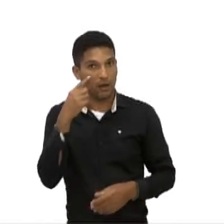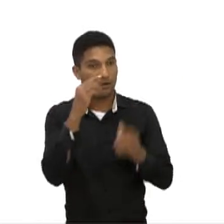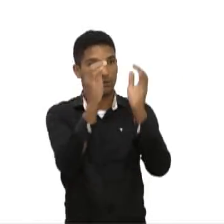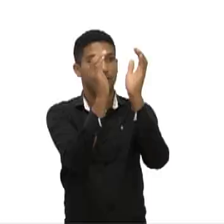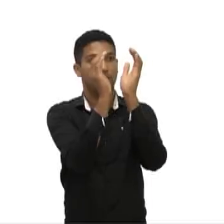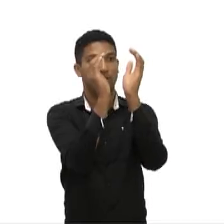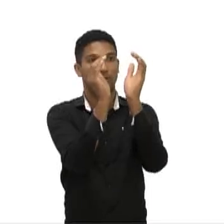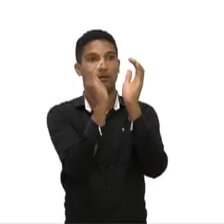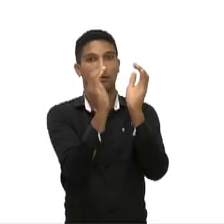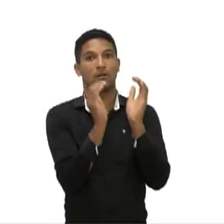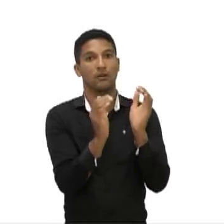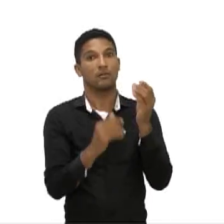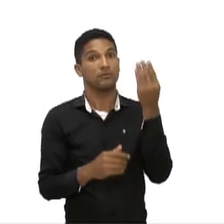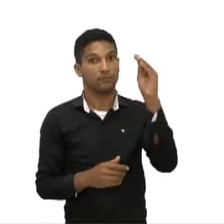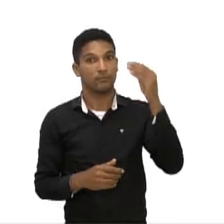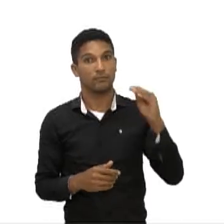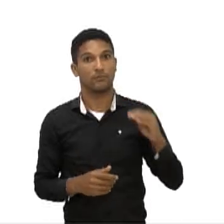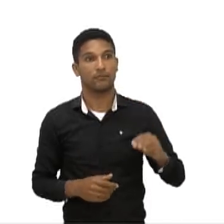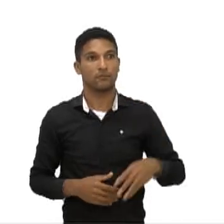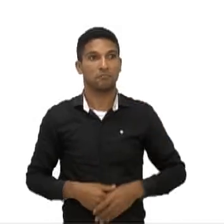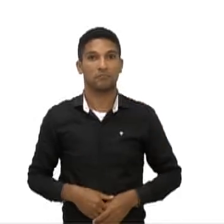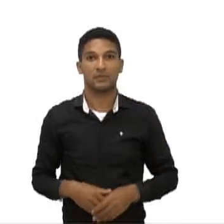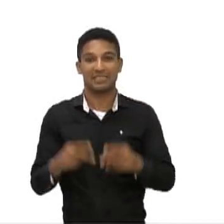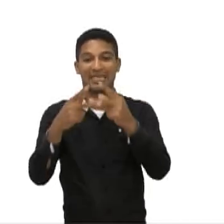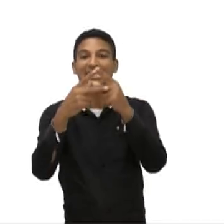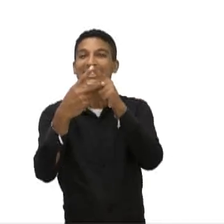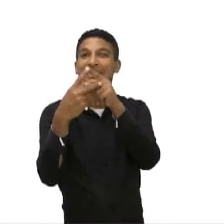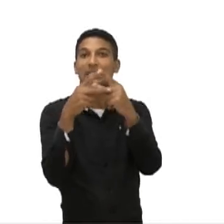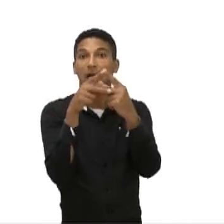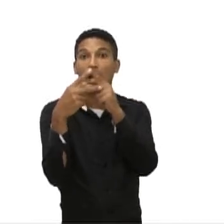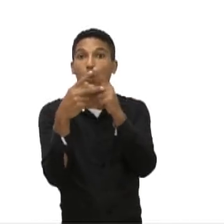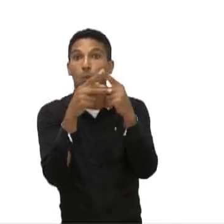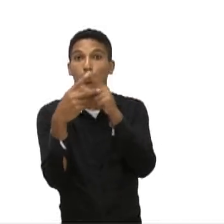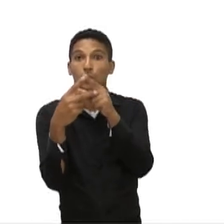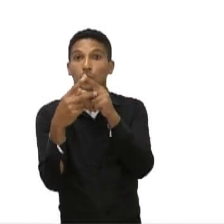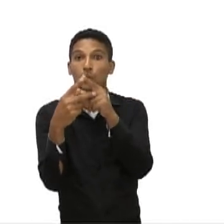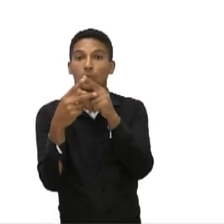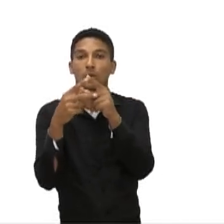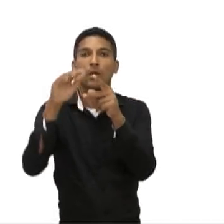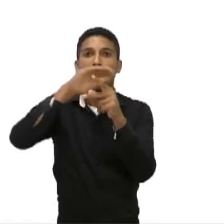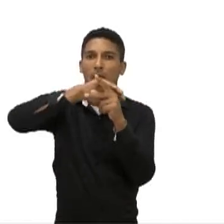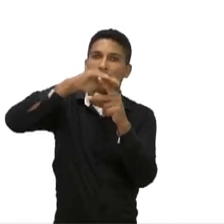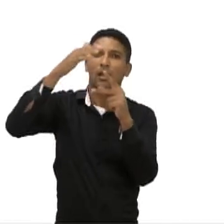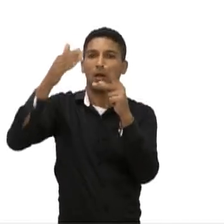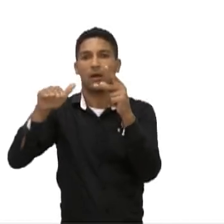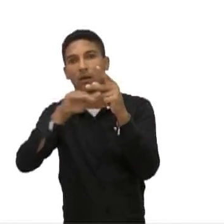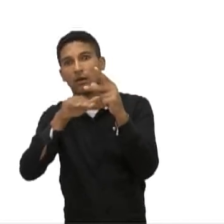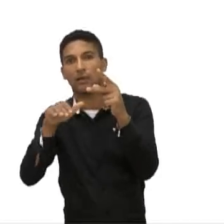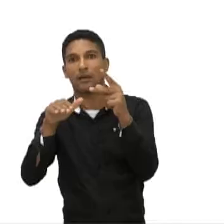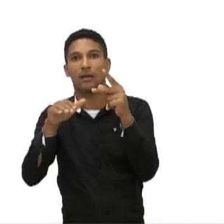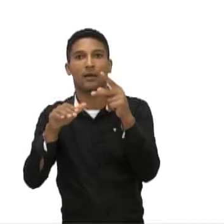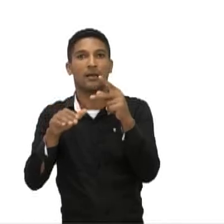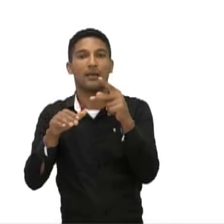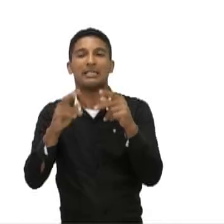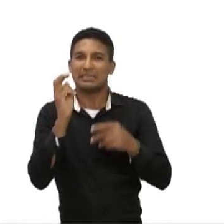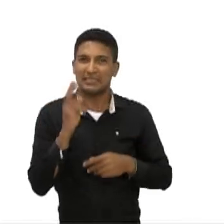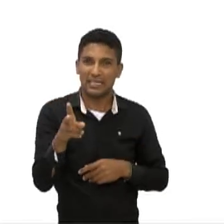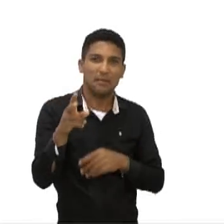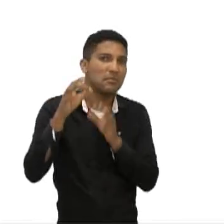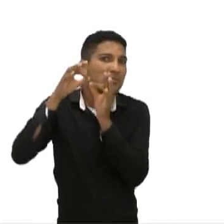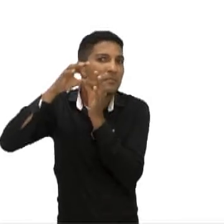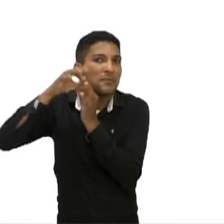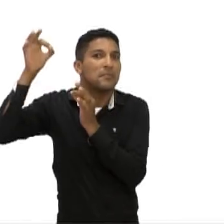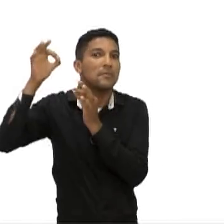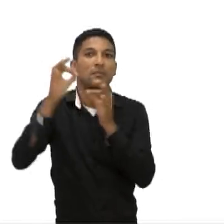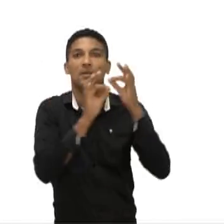bom? Todos os triângulos possuem os lados e os ângulos sempre com a mesma medida? Será verdadeiro ou